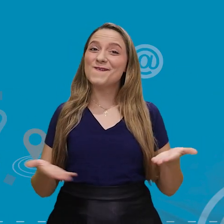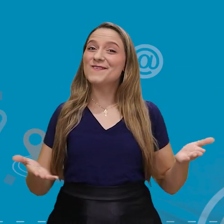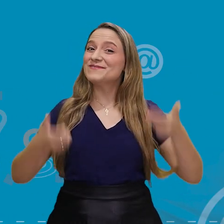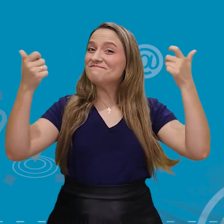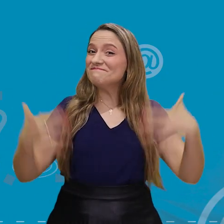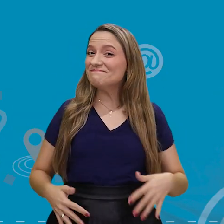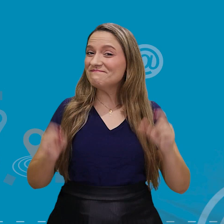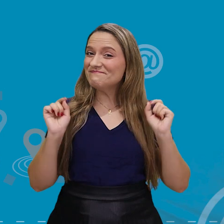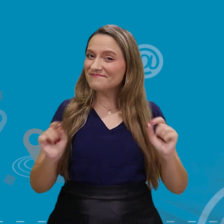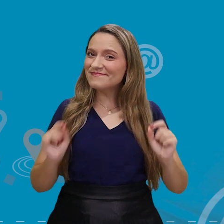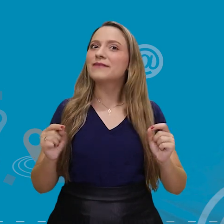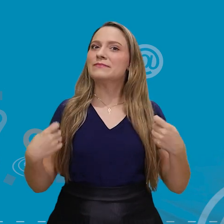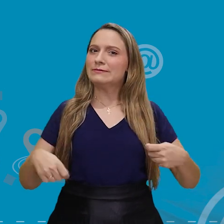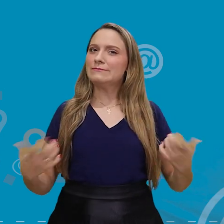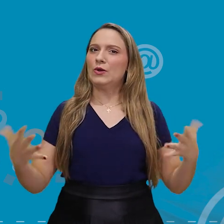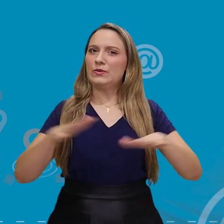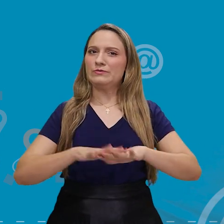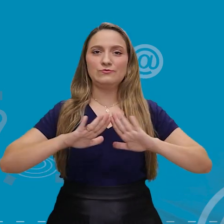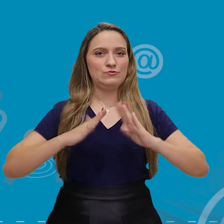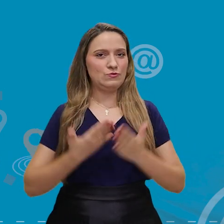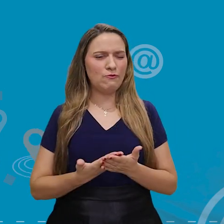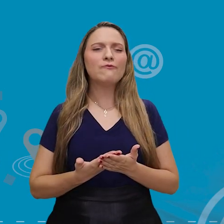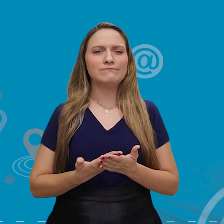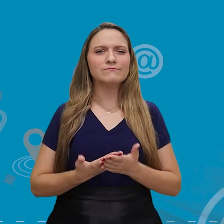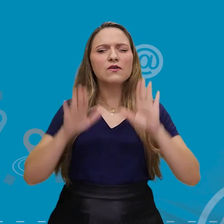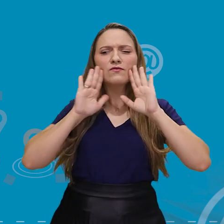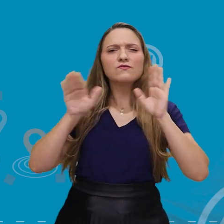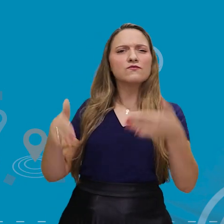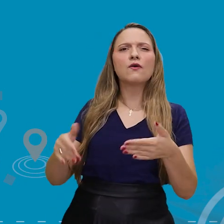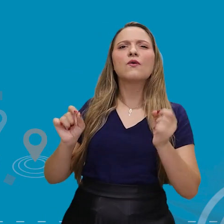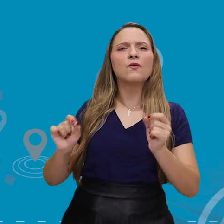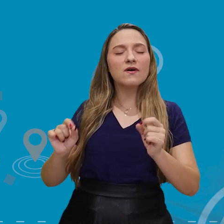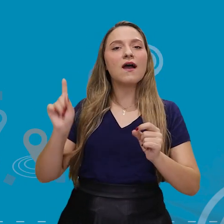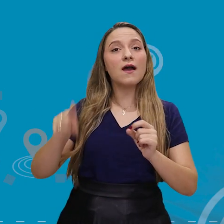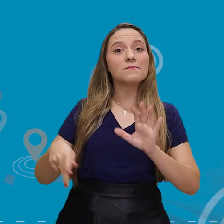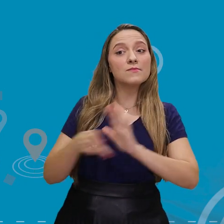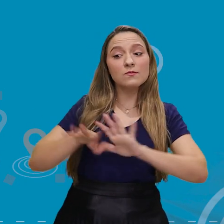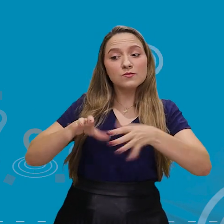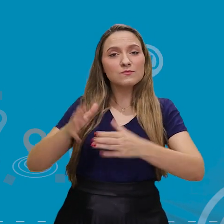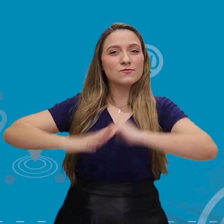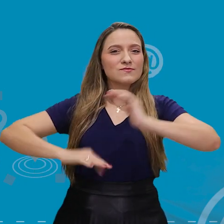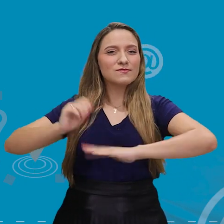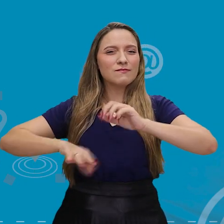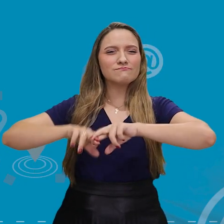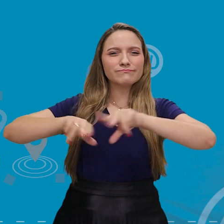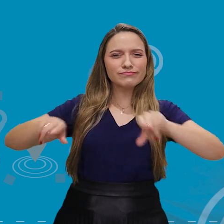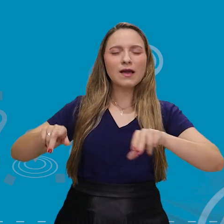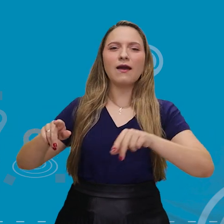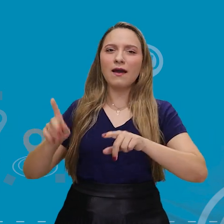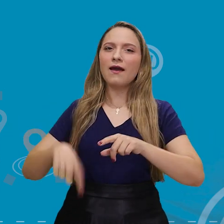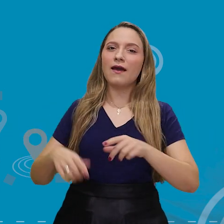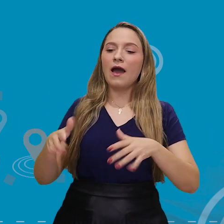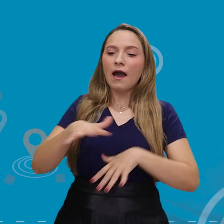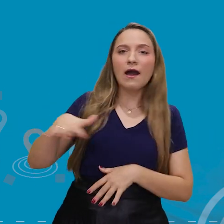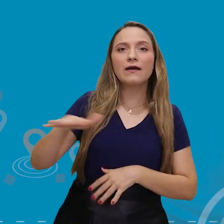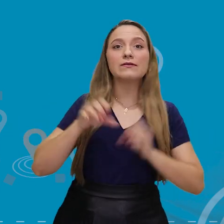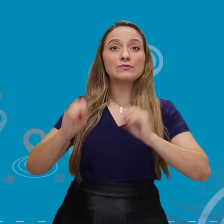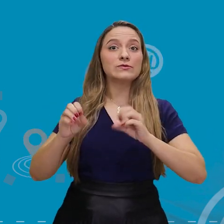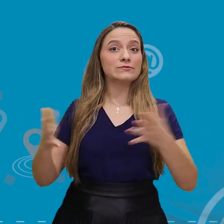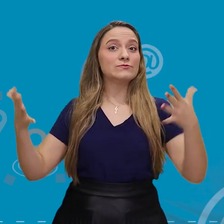Hoje vamos falar sobre inclusão escolar com foco no papel desempenhado pela equipe